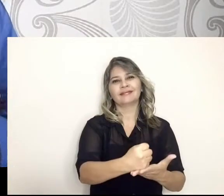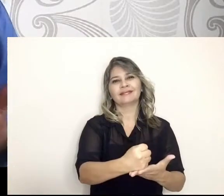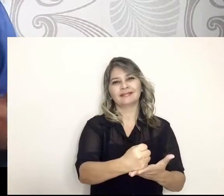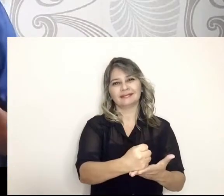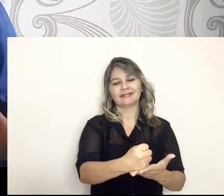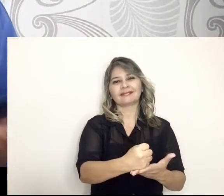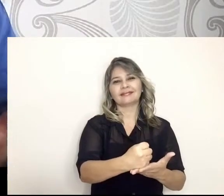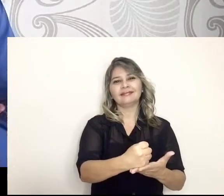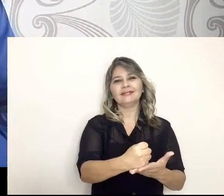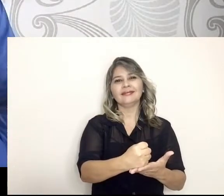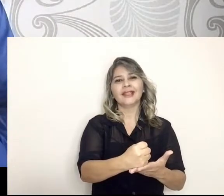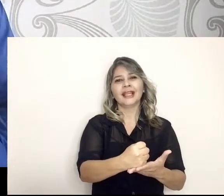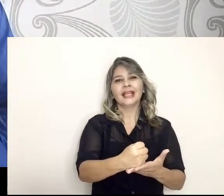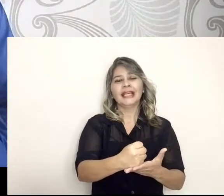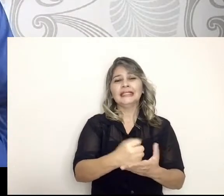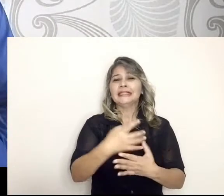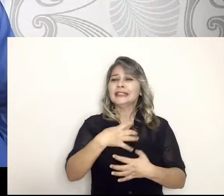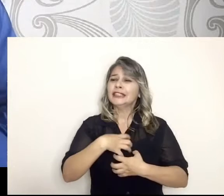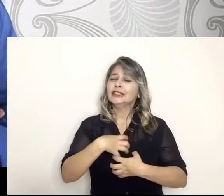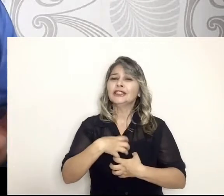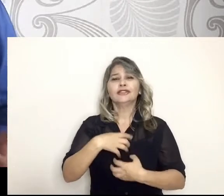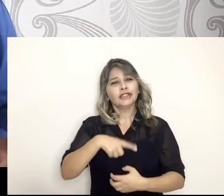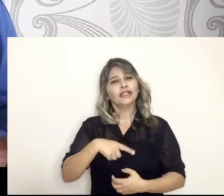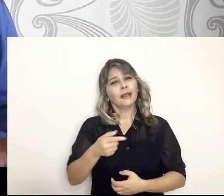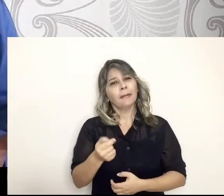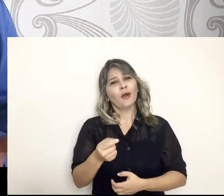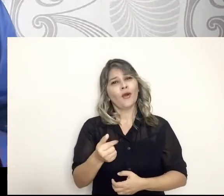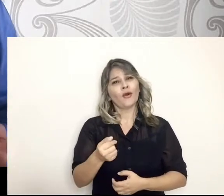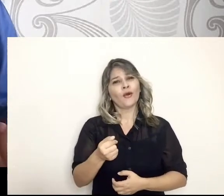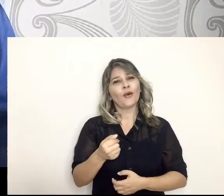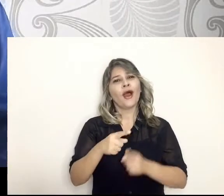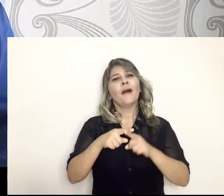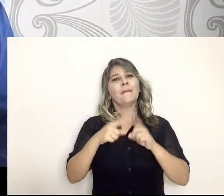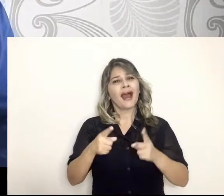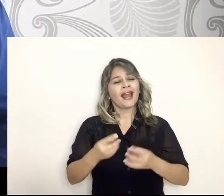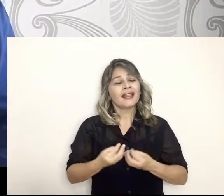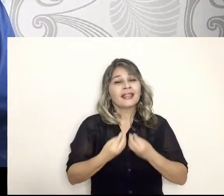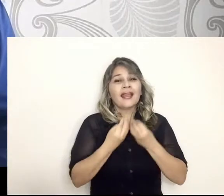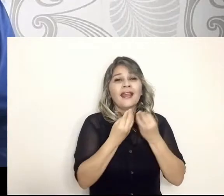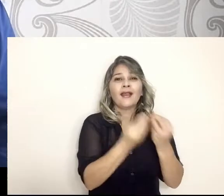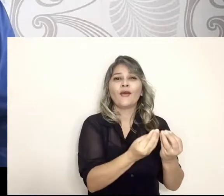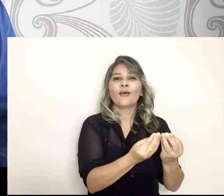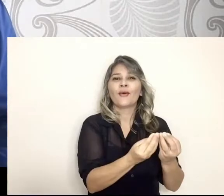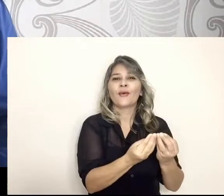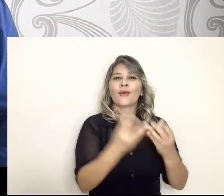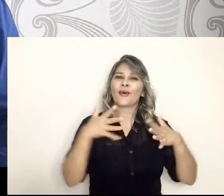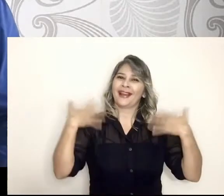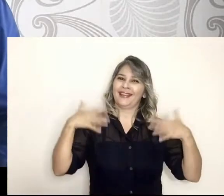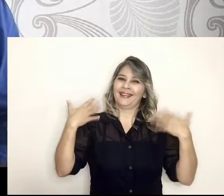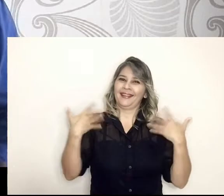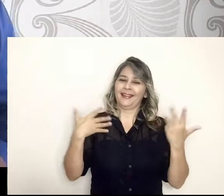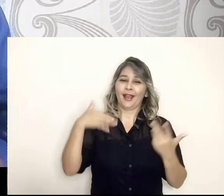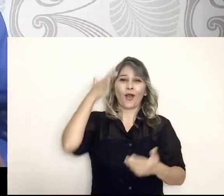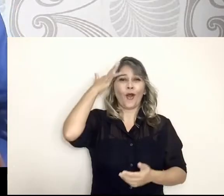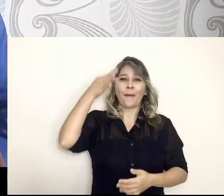em meio àquelas 5.000 pessoas houvesse mais alguém que também tivesse algo a oferecer. Mas